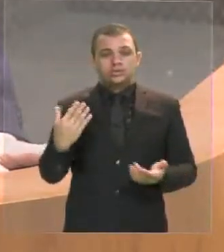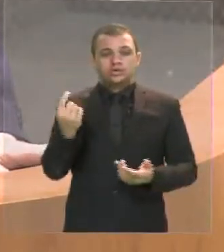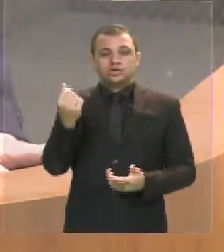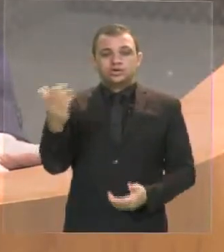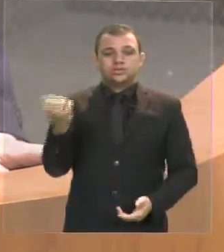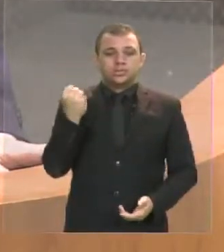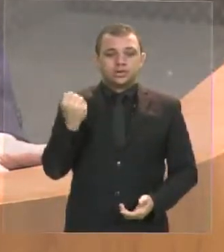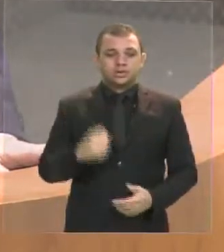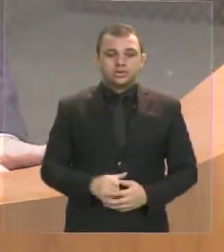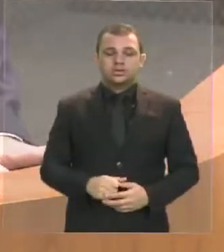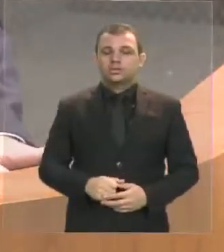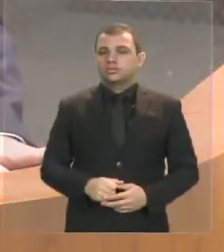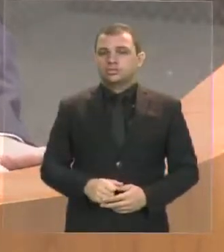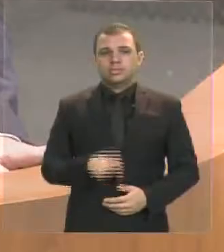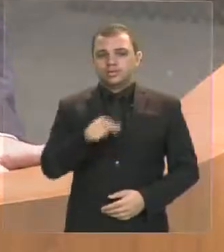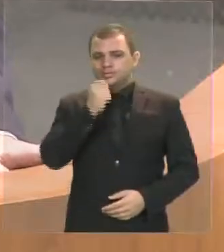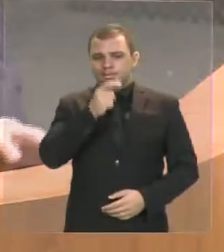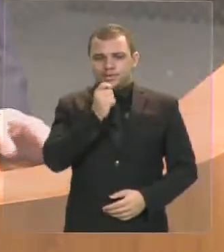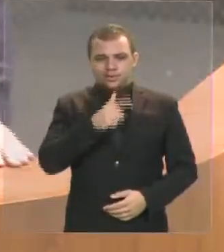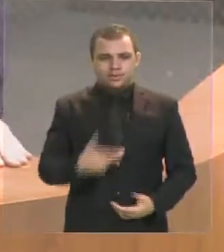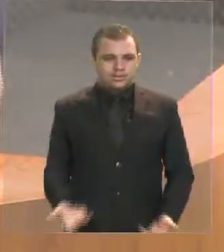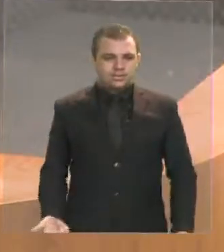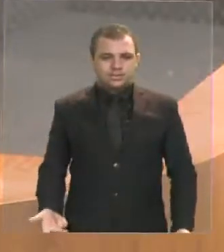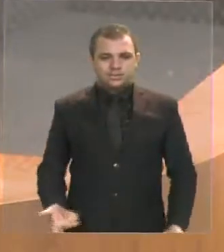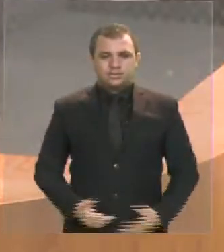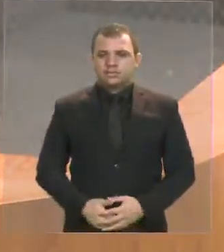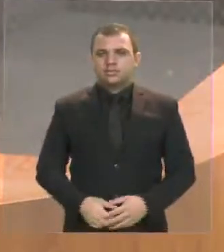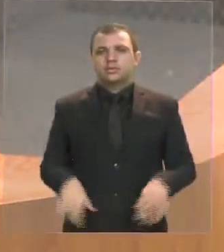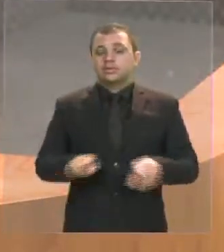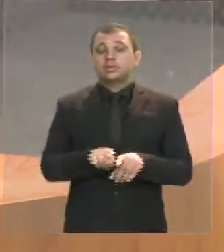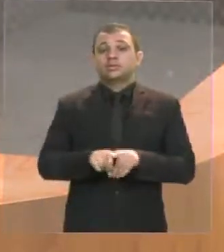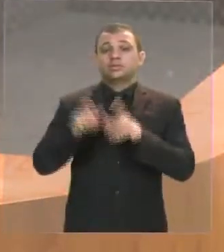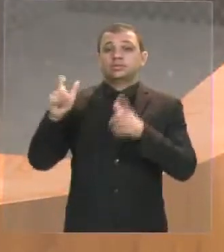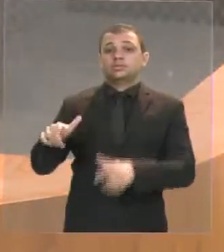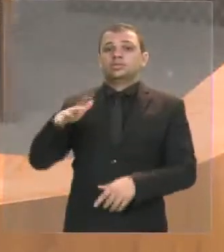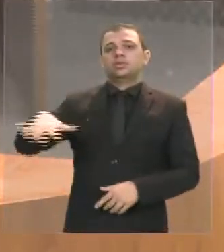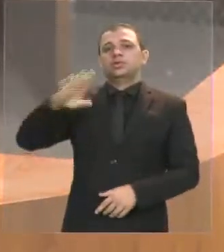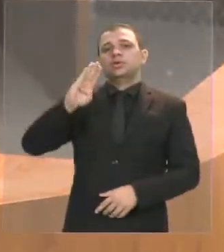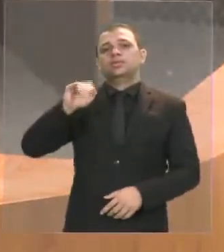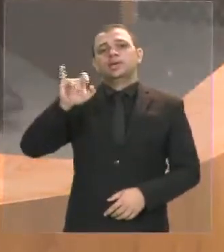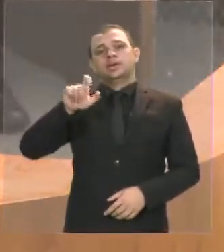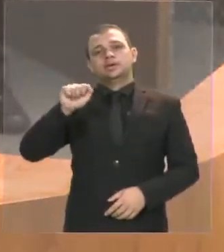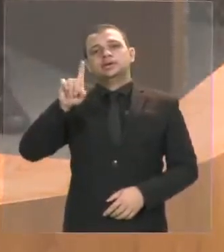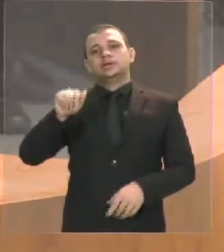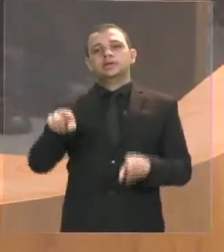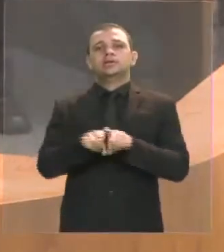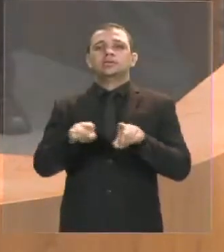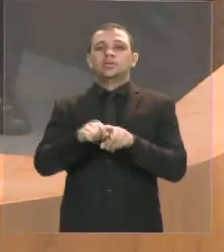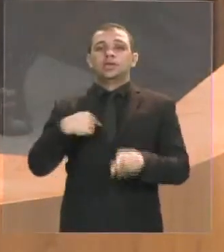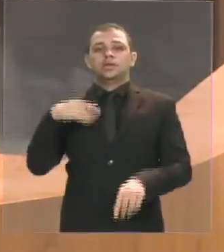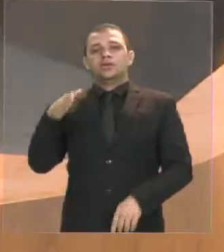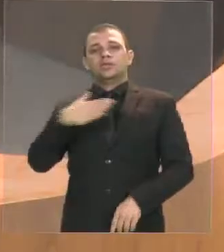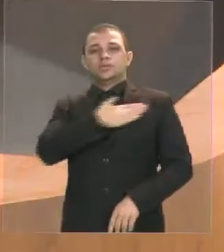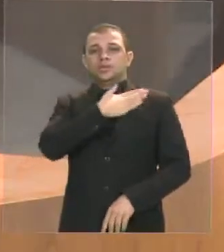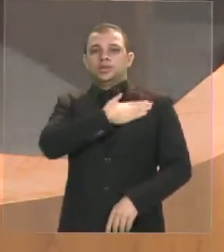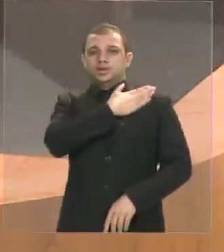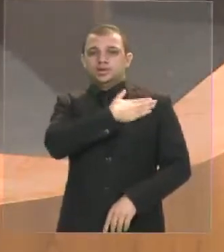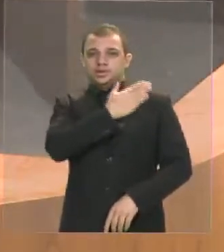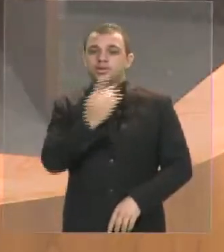Brasil faz. Na Baixada, a mesma coisa. Eu fui em Mirizal, não tinha dinheiro. Eu fui em Pinheiro, não tinha